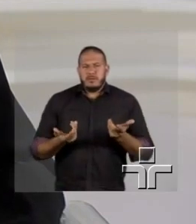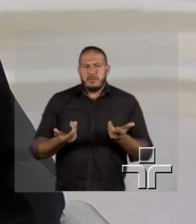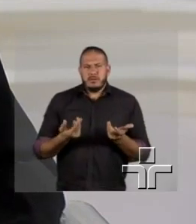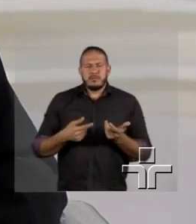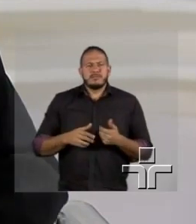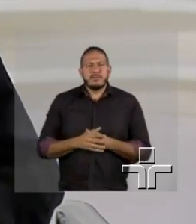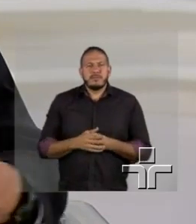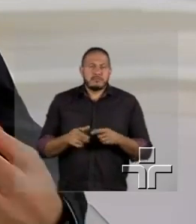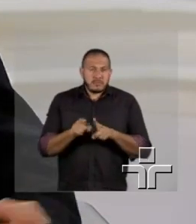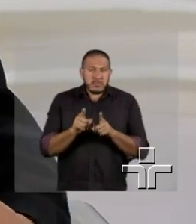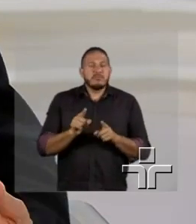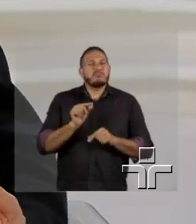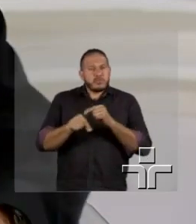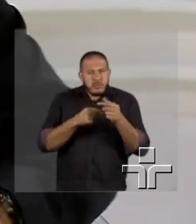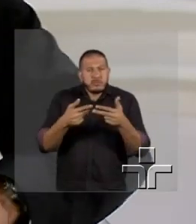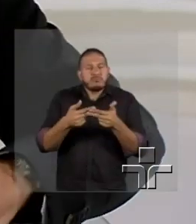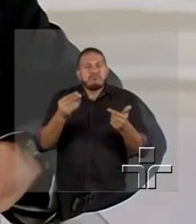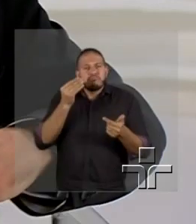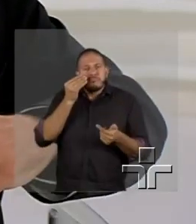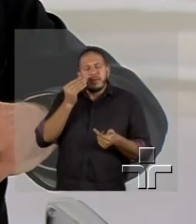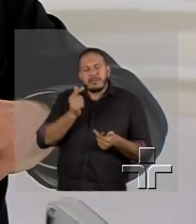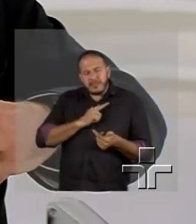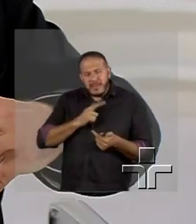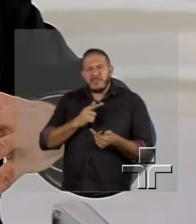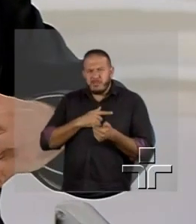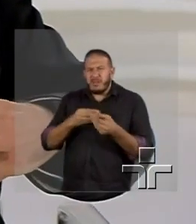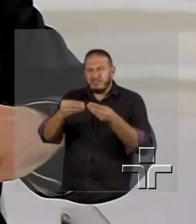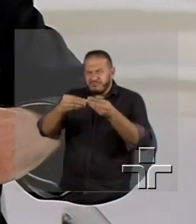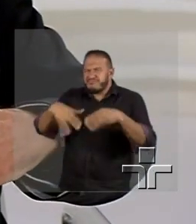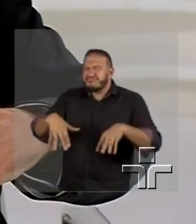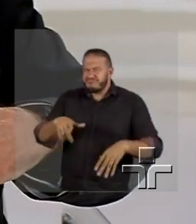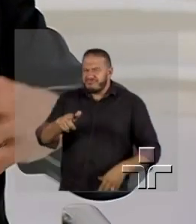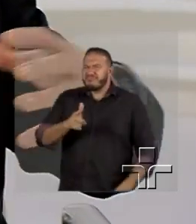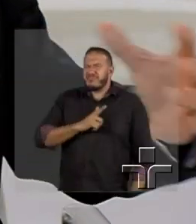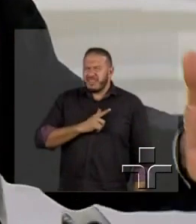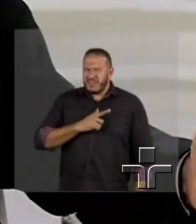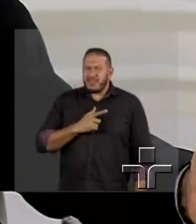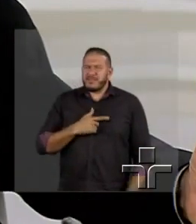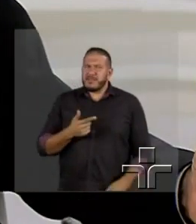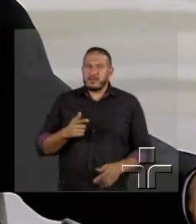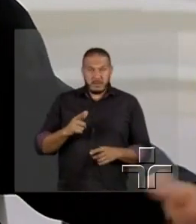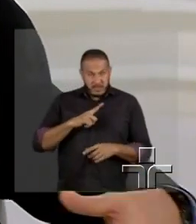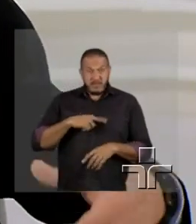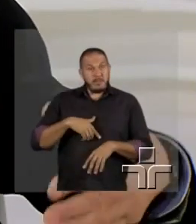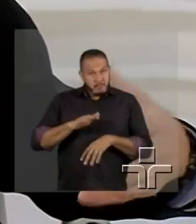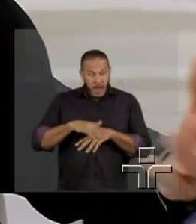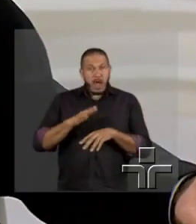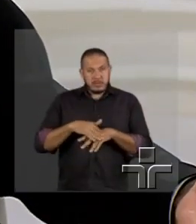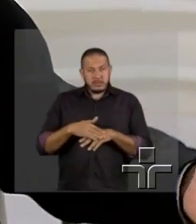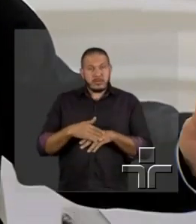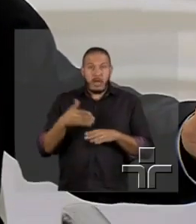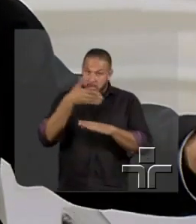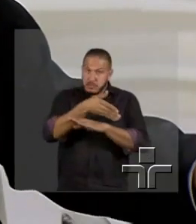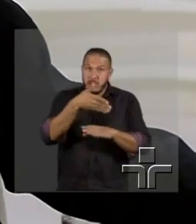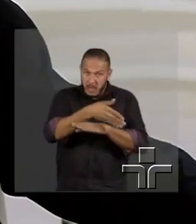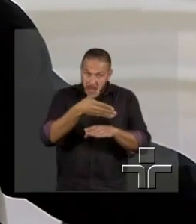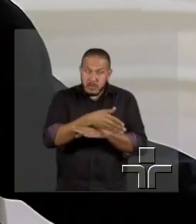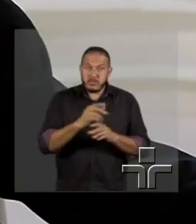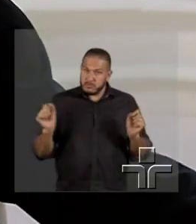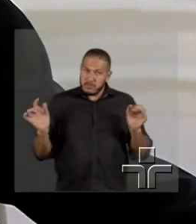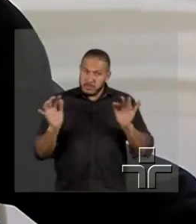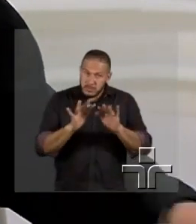ser colégios militares, que a gente sabe que não tem como criar numa escala nacional colégios militares. Aliás, gostaria de ouvir a